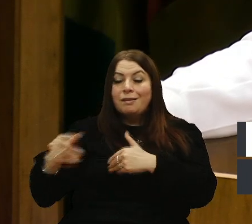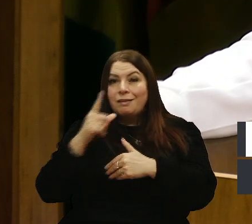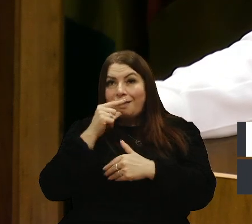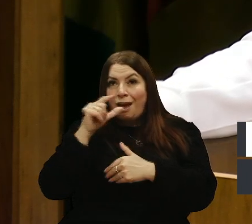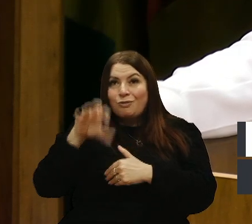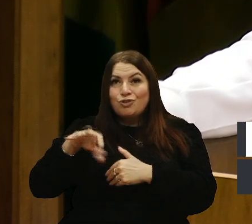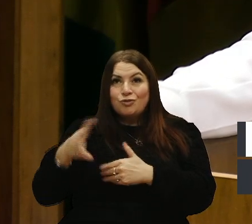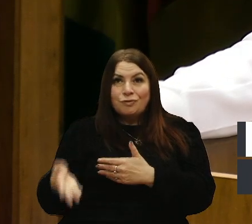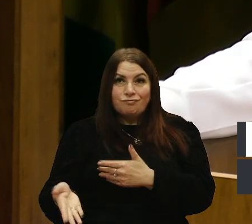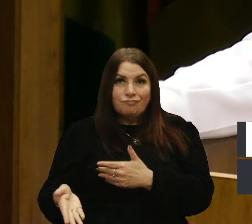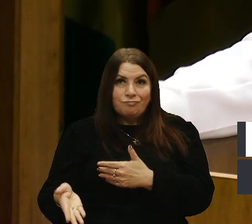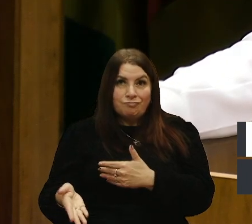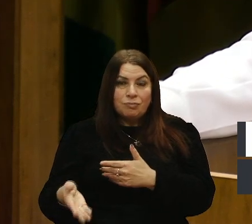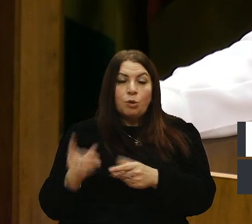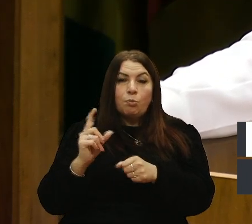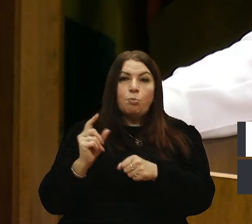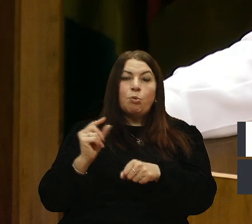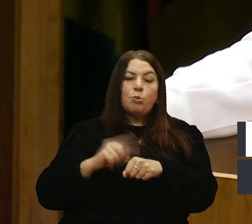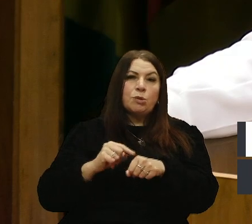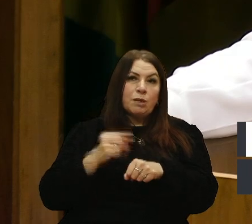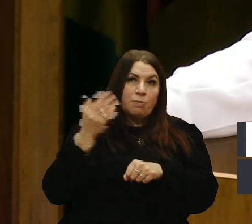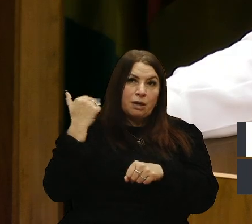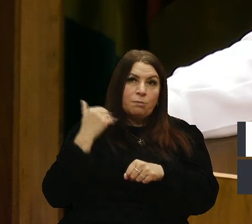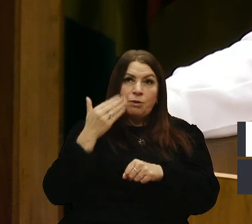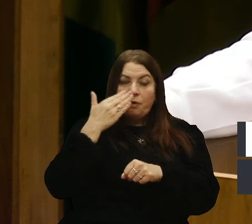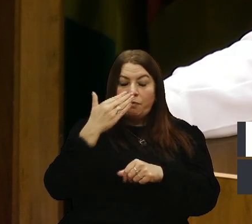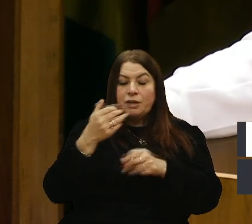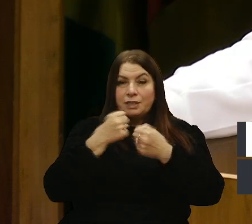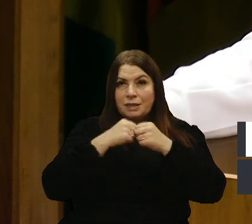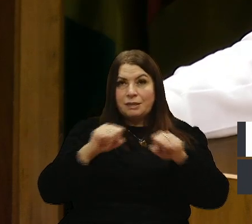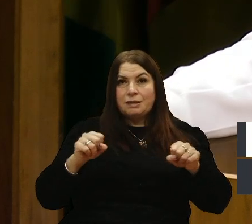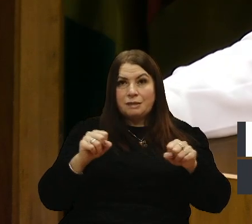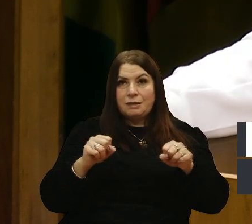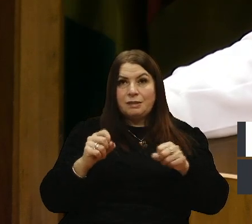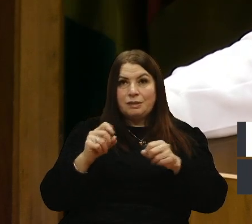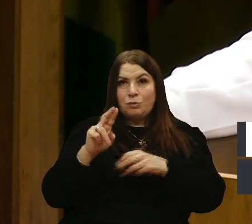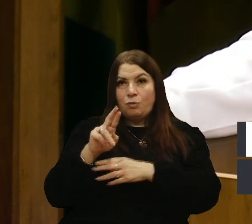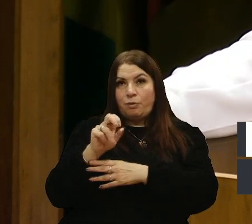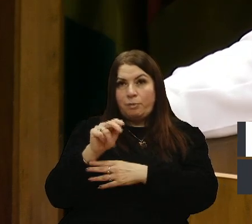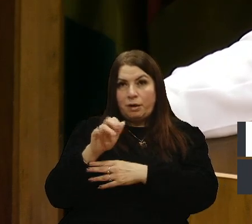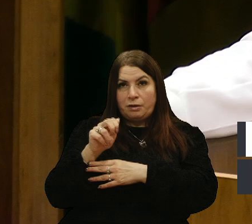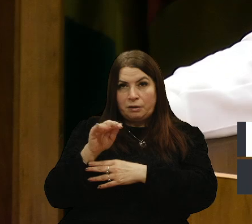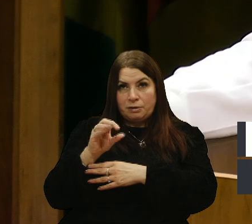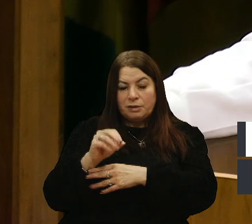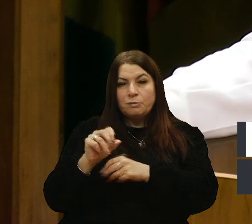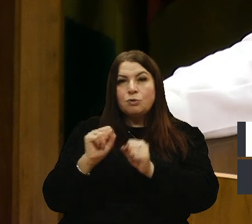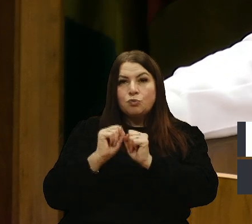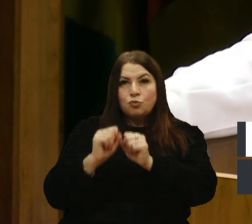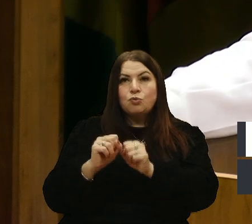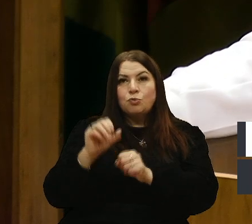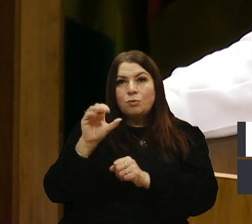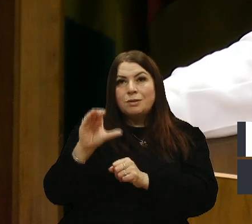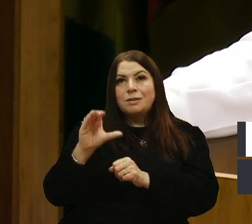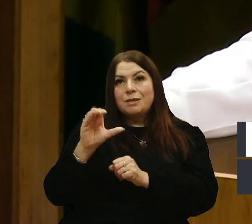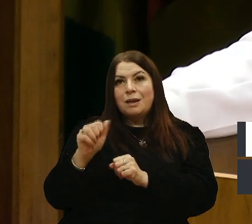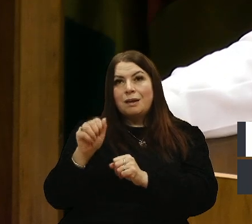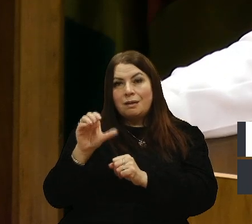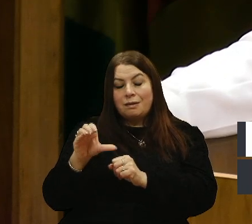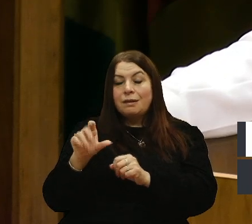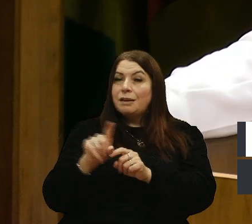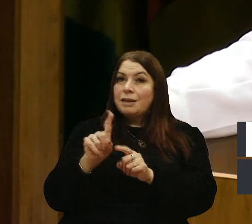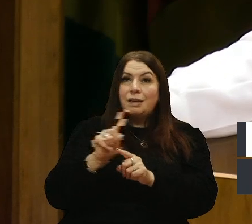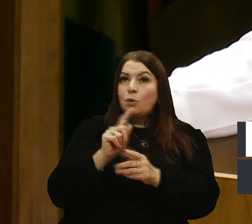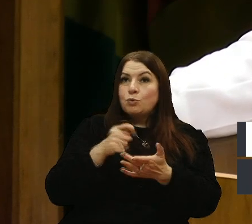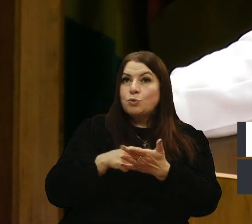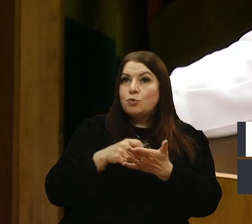detenção. Recentemente, quando a gente estava à frente da Secretaria do Urbanismo, com a construção com o Sinduscom e com a SEAC, a gente deixou de